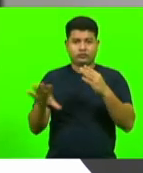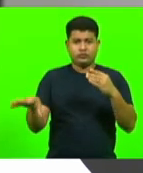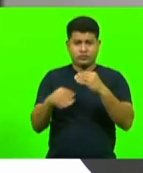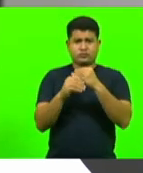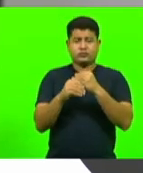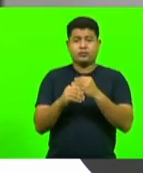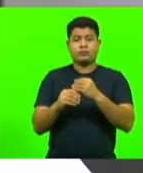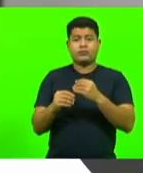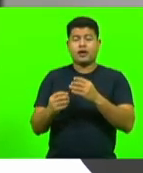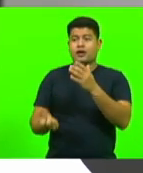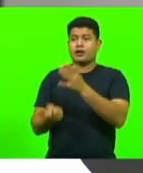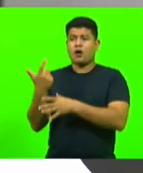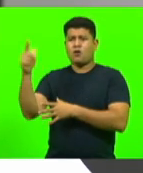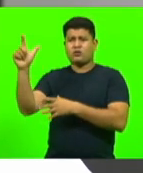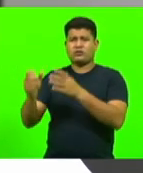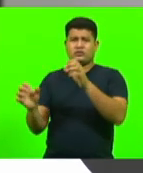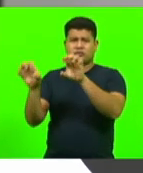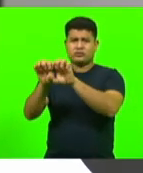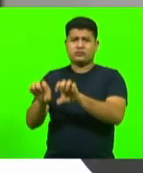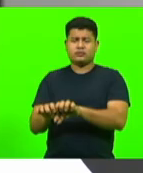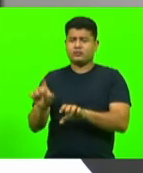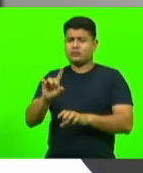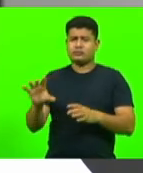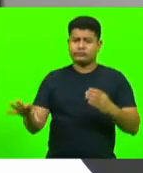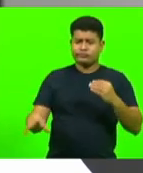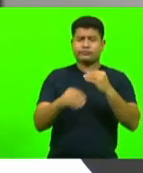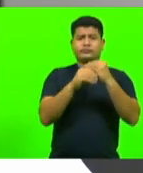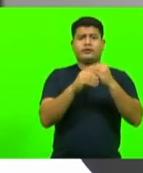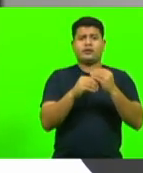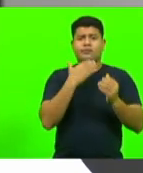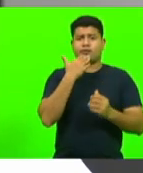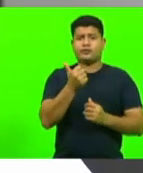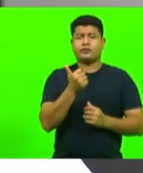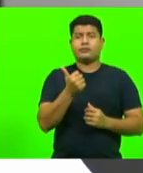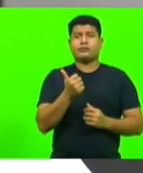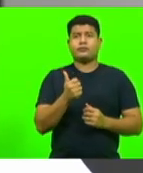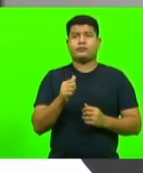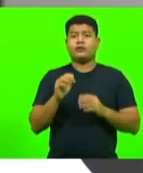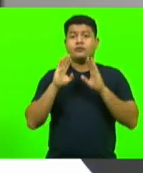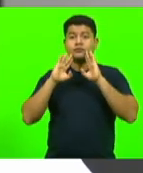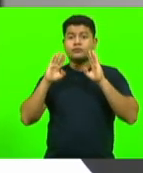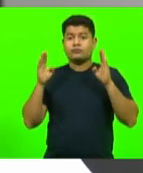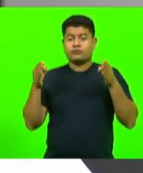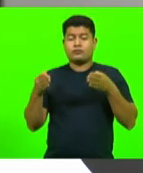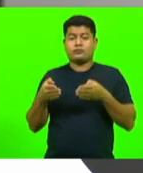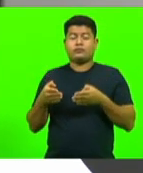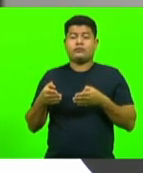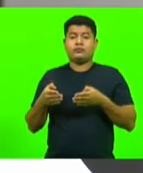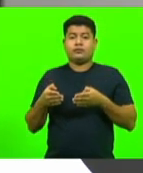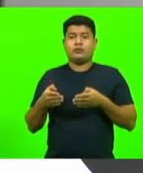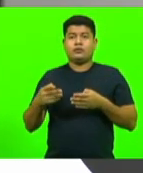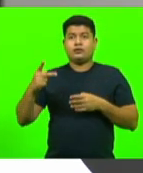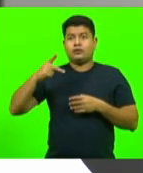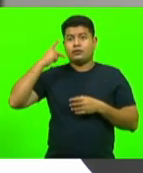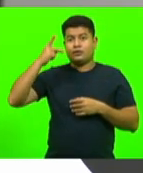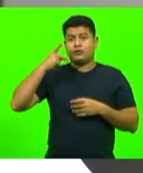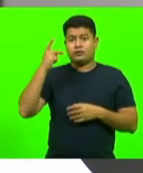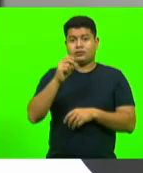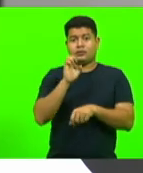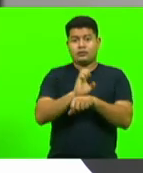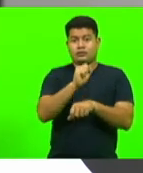não criar outra estrutura né mas adequar o que nós temos um fórum parlamentar Catarinense